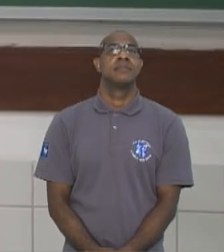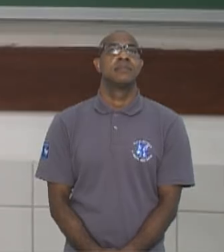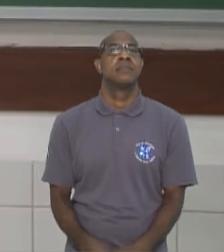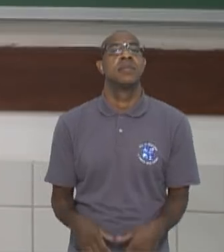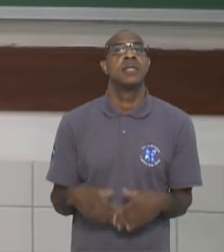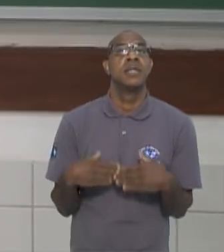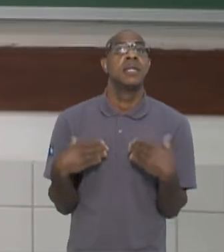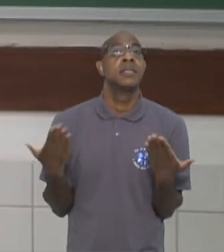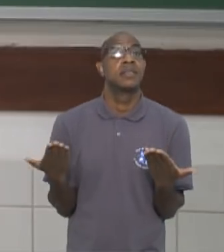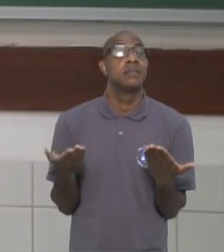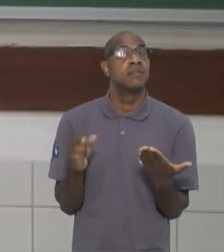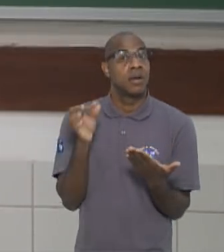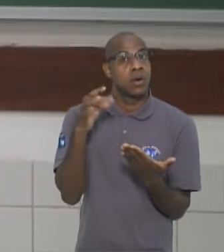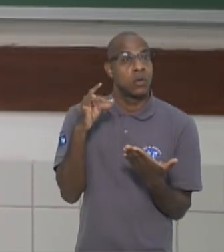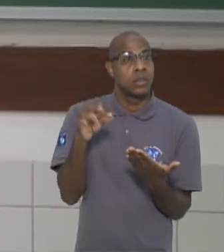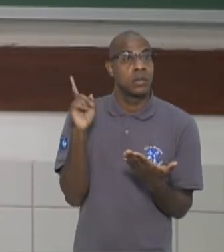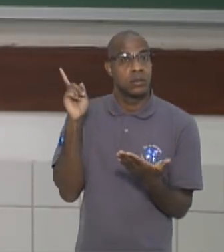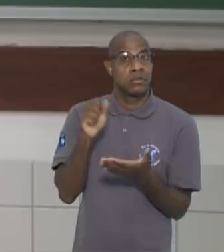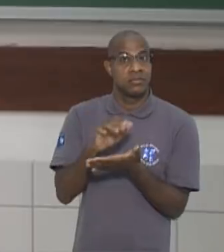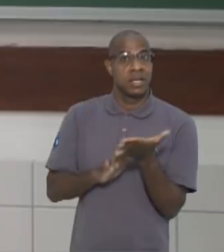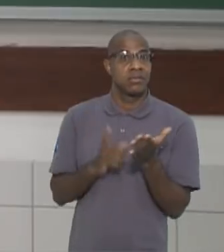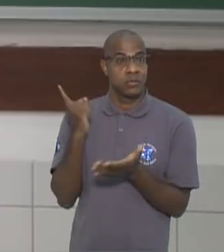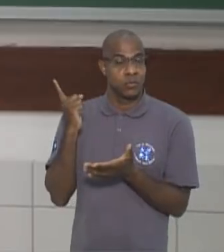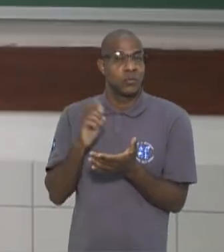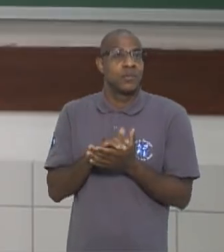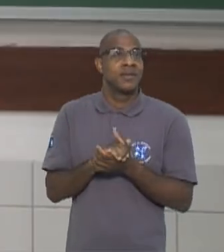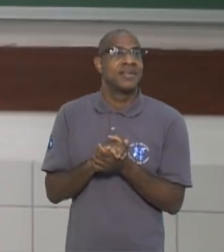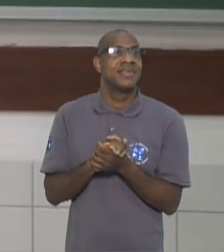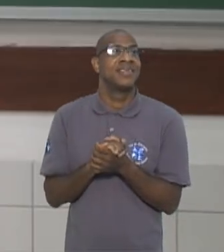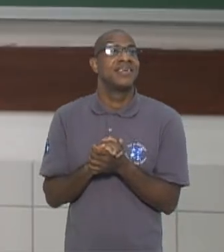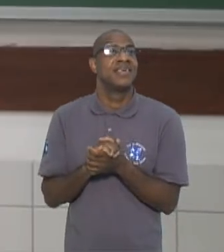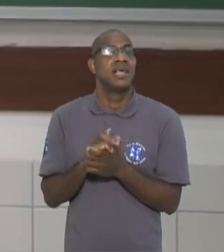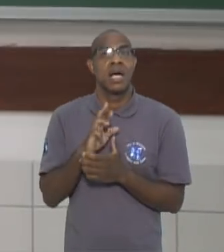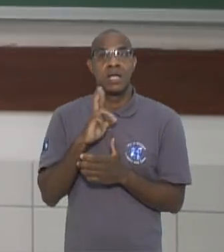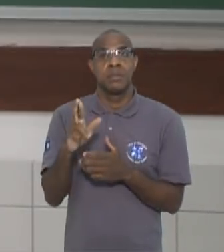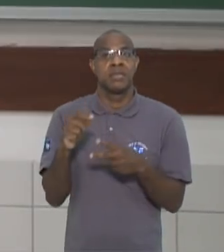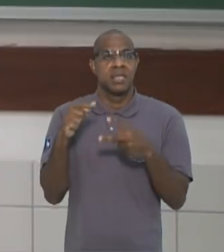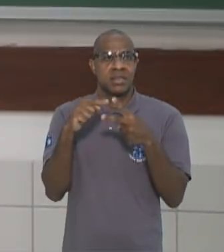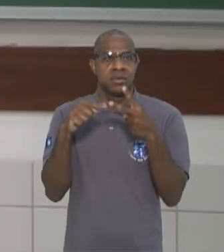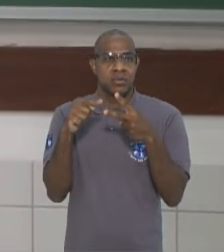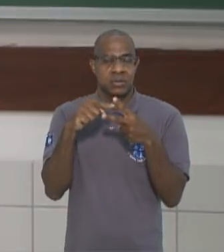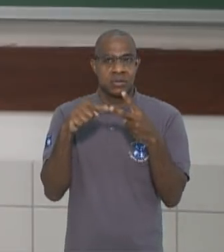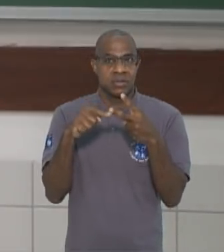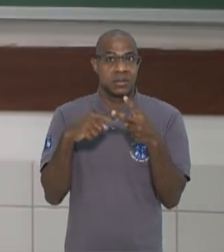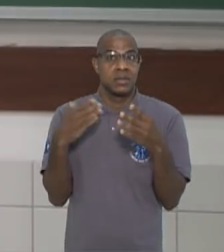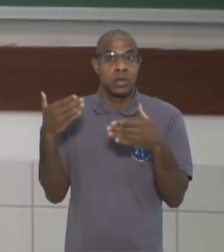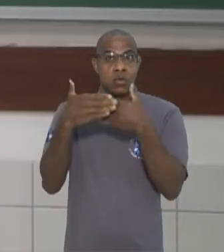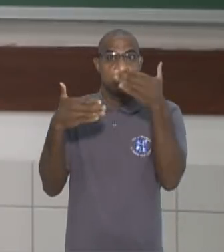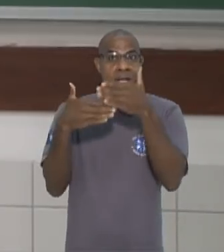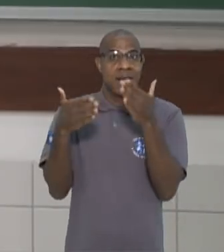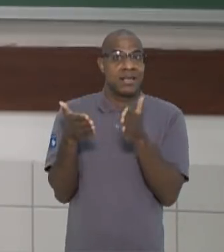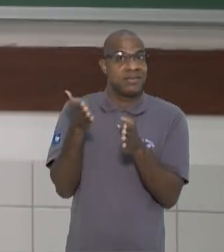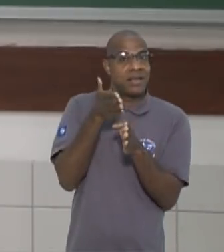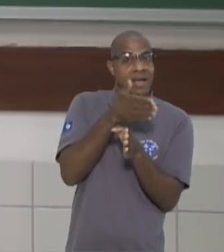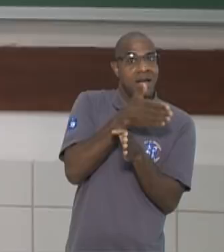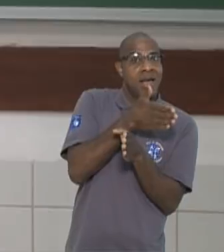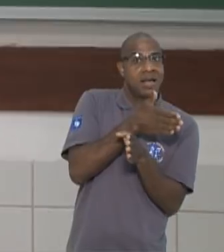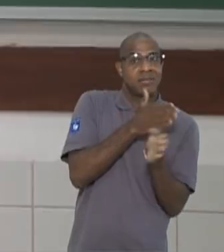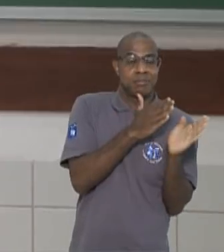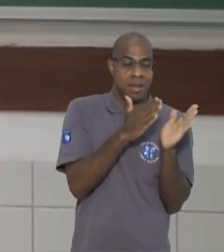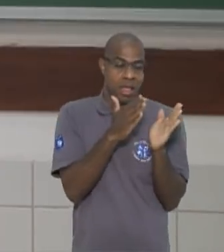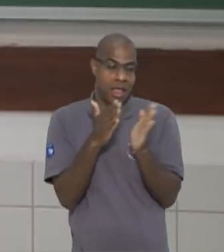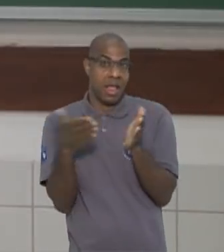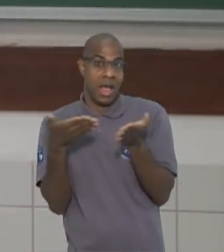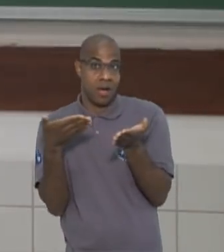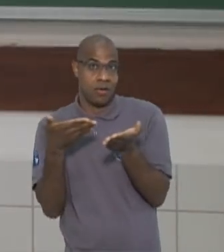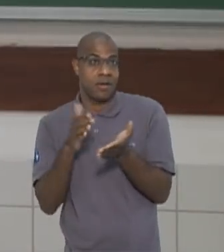Então, vamos à correção da atividade 1. Como eu falei para vocês, né? Vocês tinham que responder as duas questões de acordo com o que a gente viu até no momento, agora na aula,